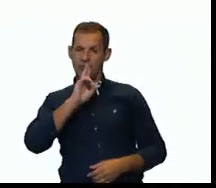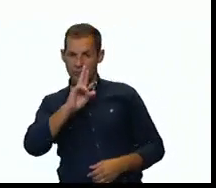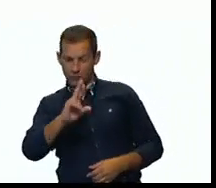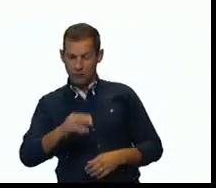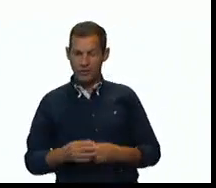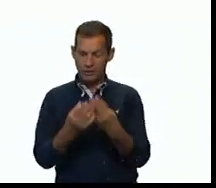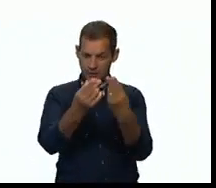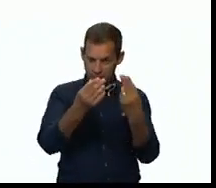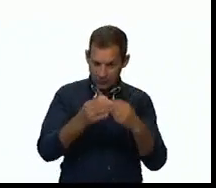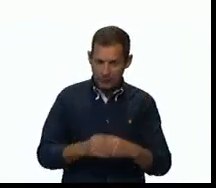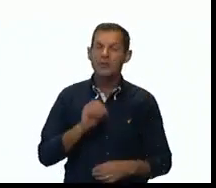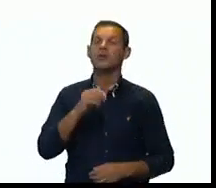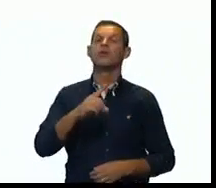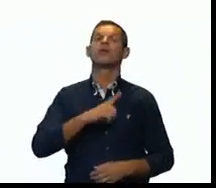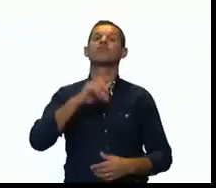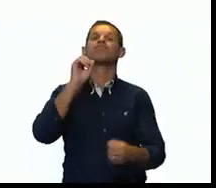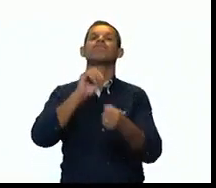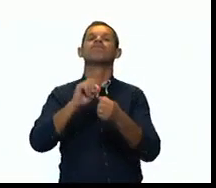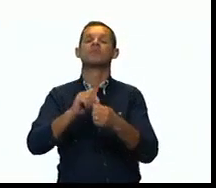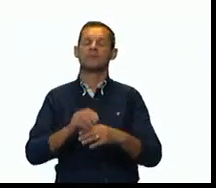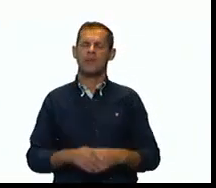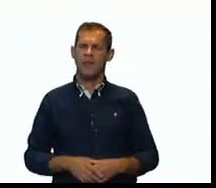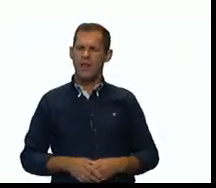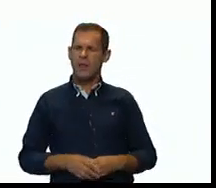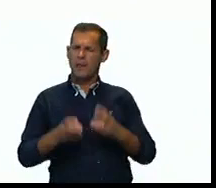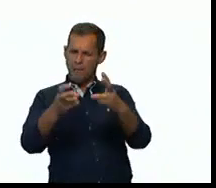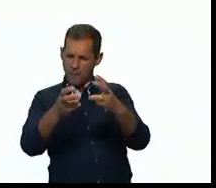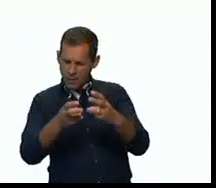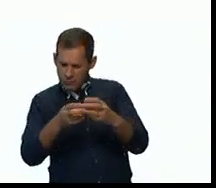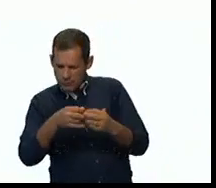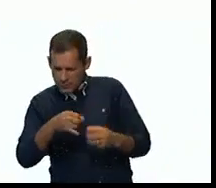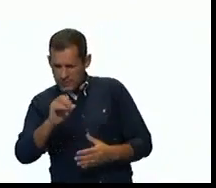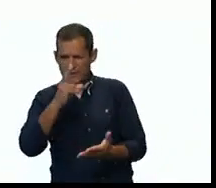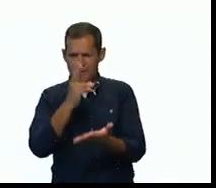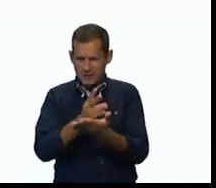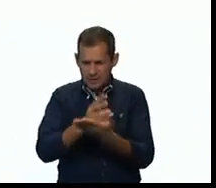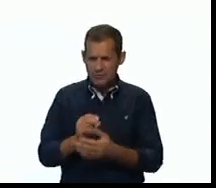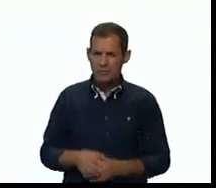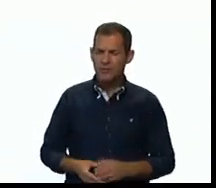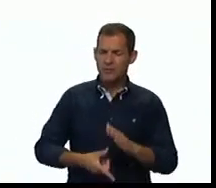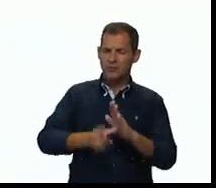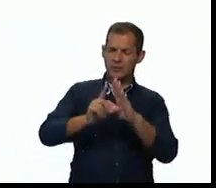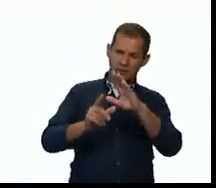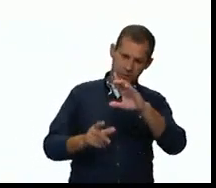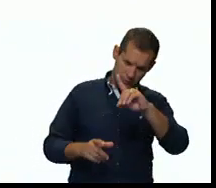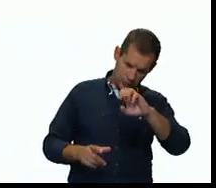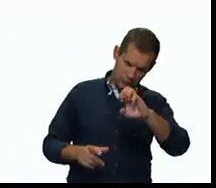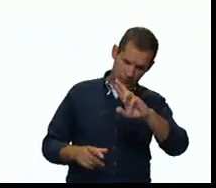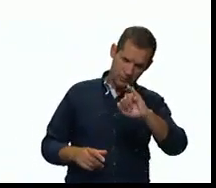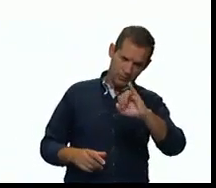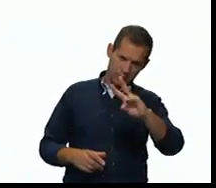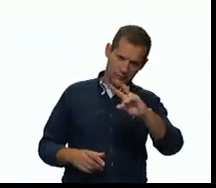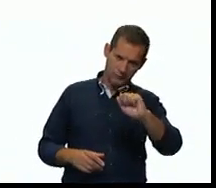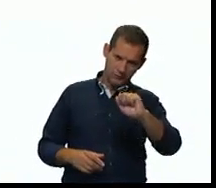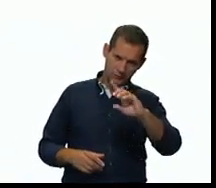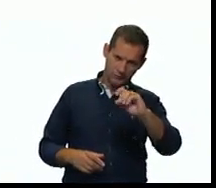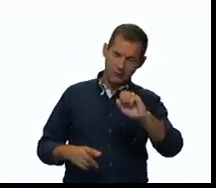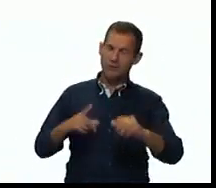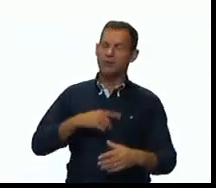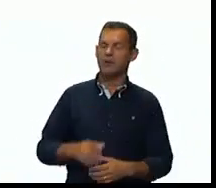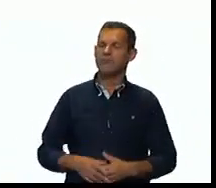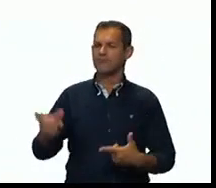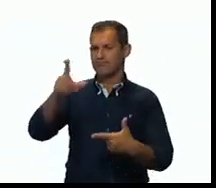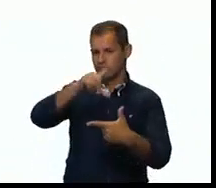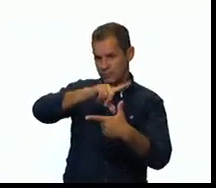essa igualdade. O que eu tenho que fazer para descobrir se ela é mesmo uma antiderivada? Eu tenho que